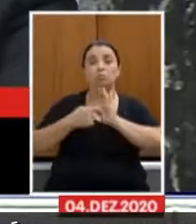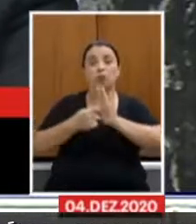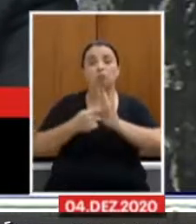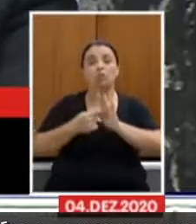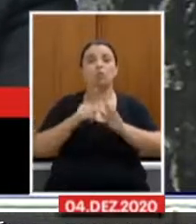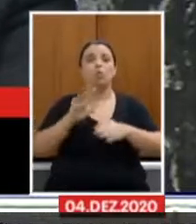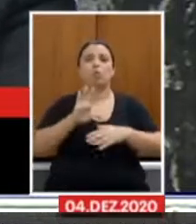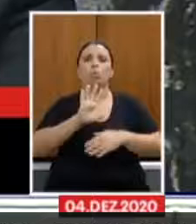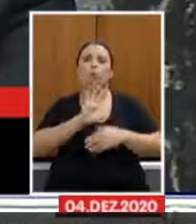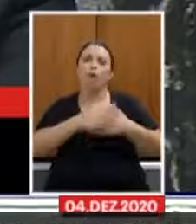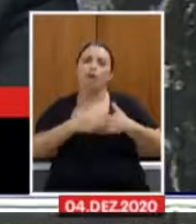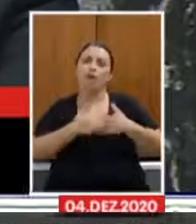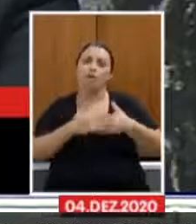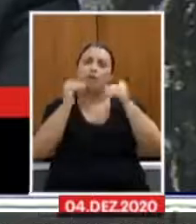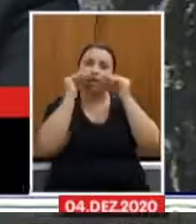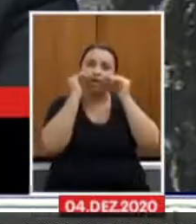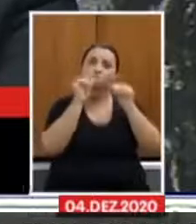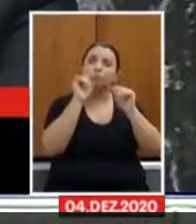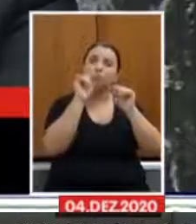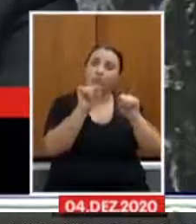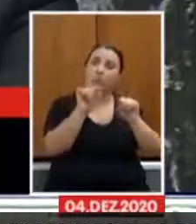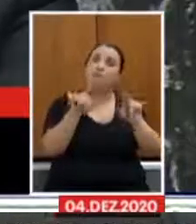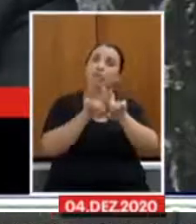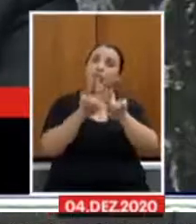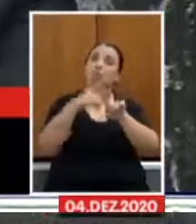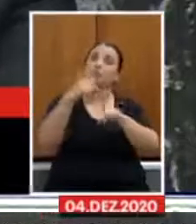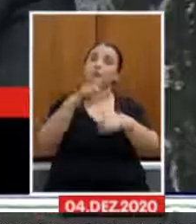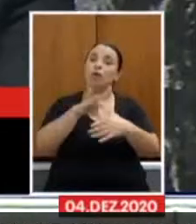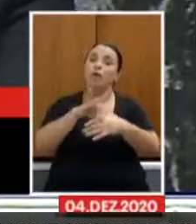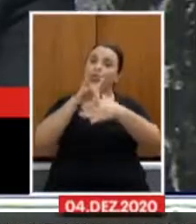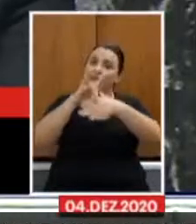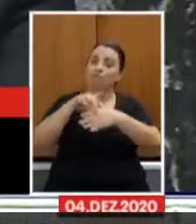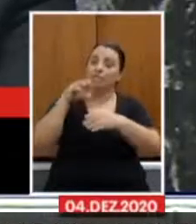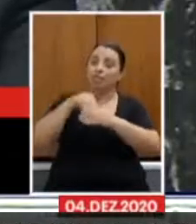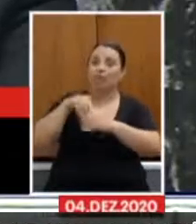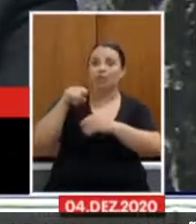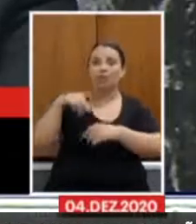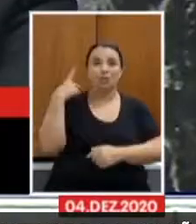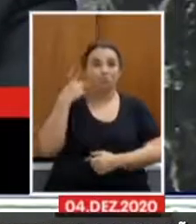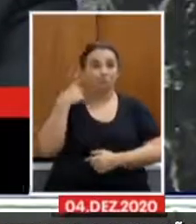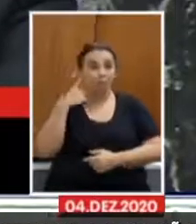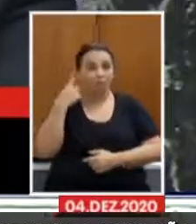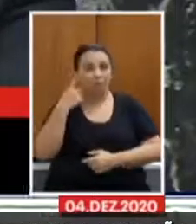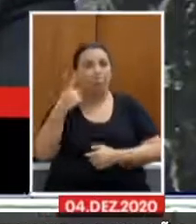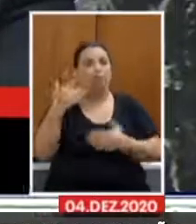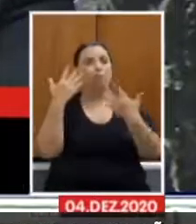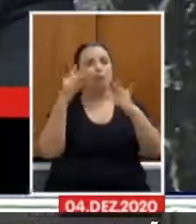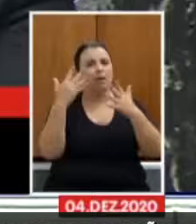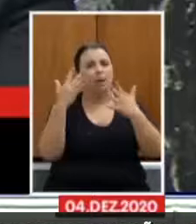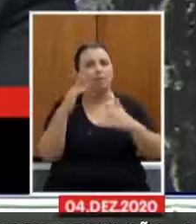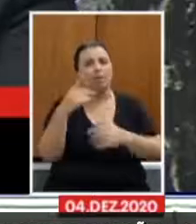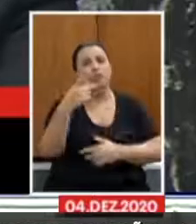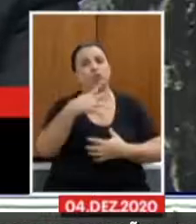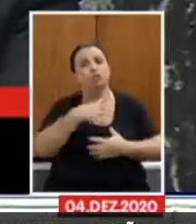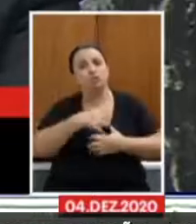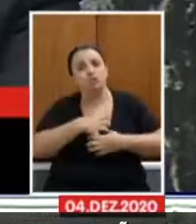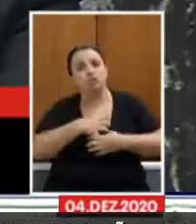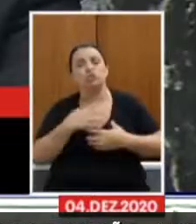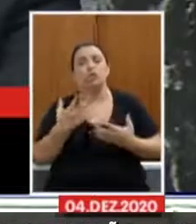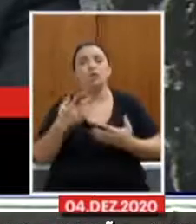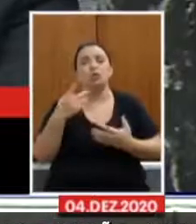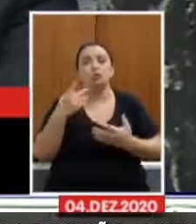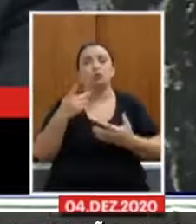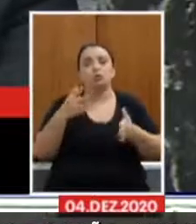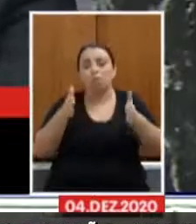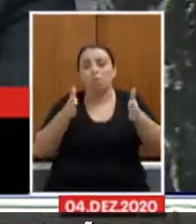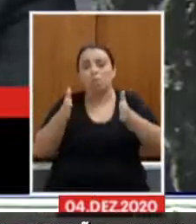deputados têm por Vossa Excelência, mas a sua liderança neste parlamento. Parabéns a você pela forma com que conduz o seu mandato